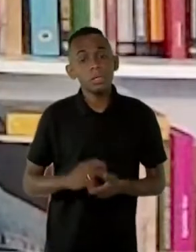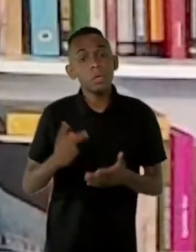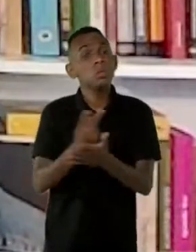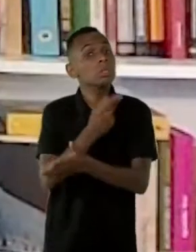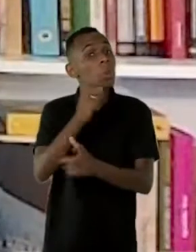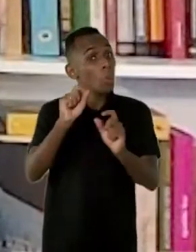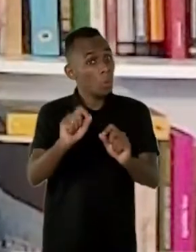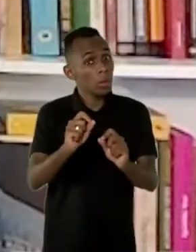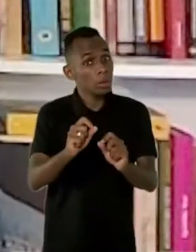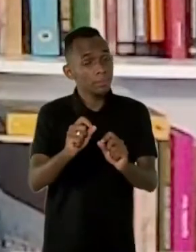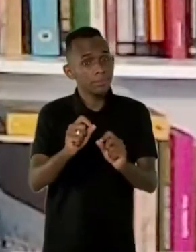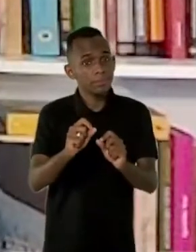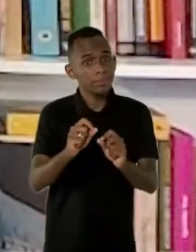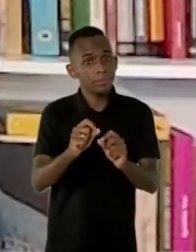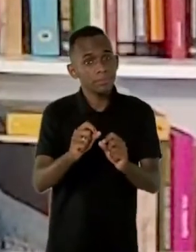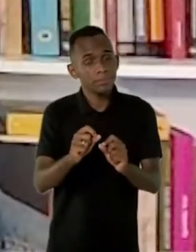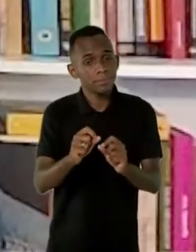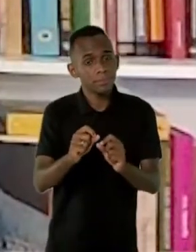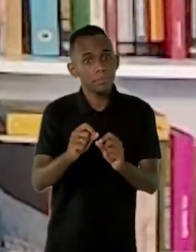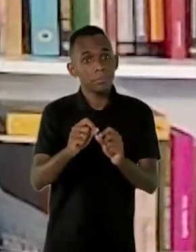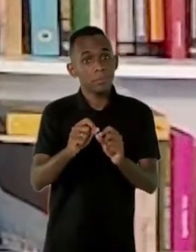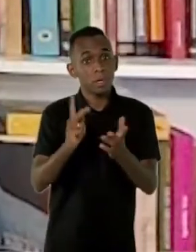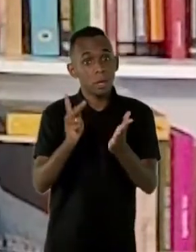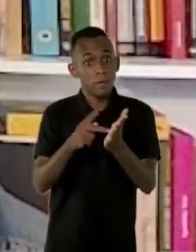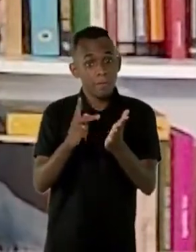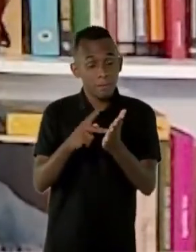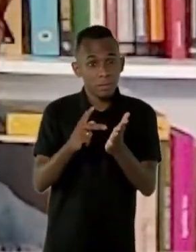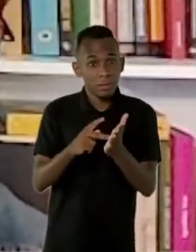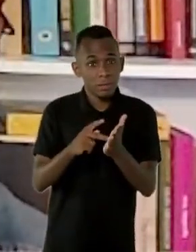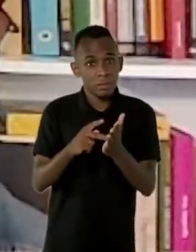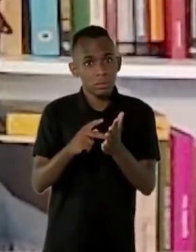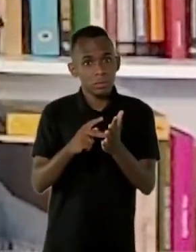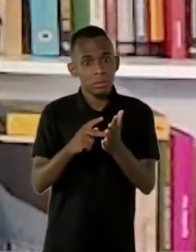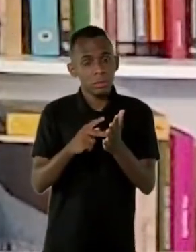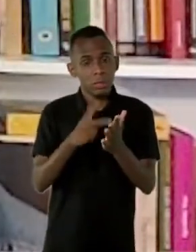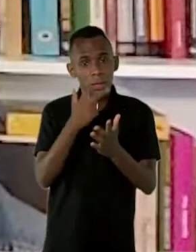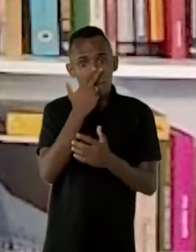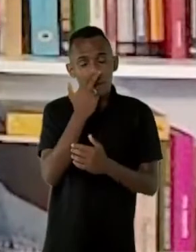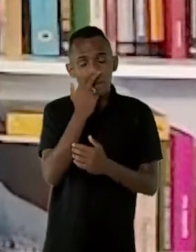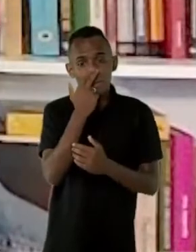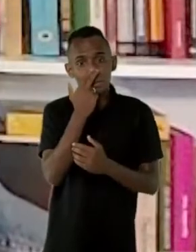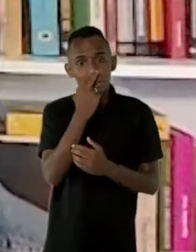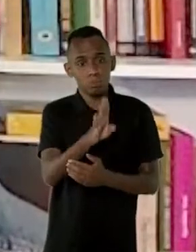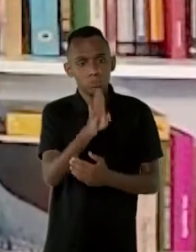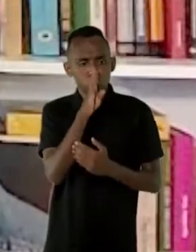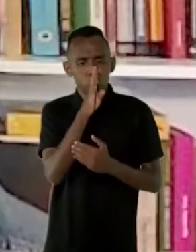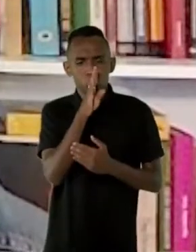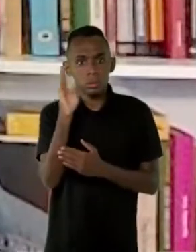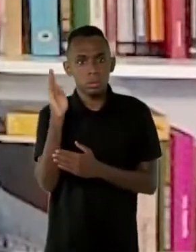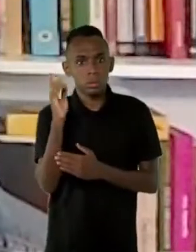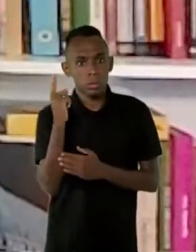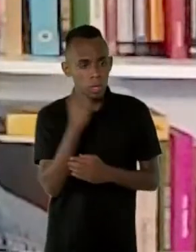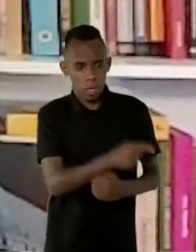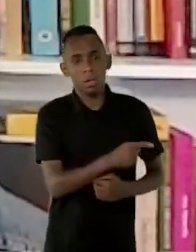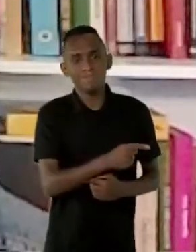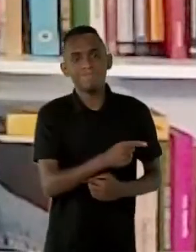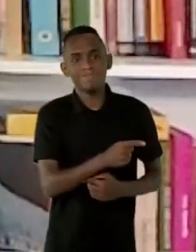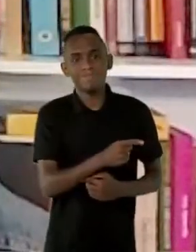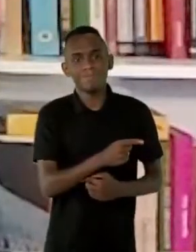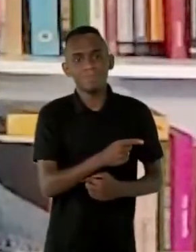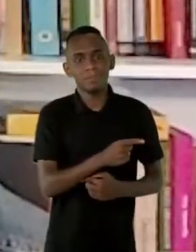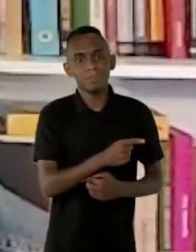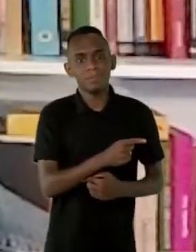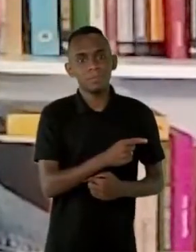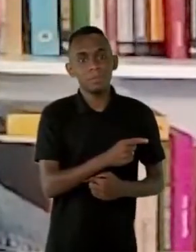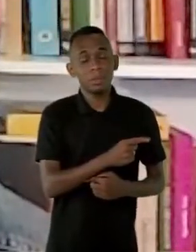ocasionou? Ocasionou, na verdade, uma espécie de mordaça da Carolina. Tanto que ela sai da casa de alvenaria, que é uma